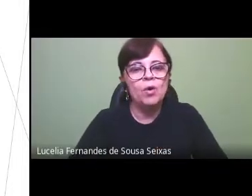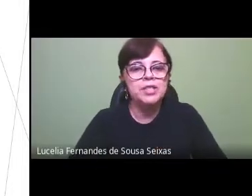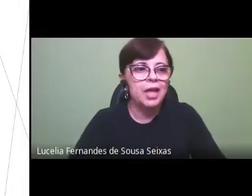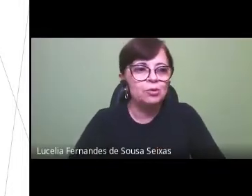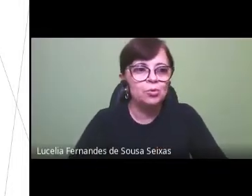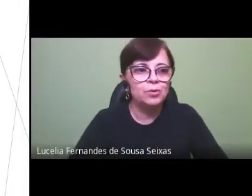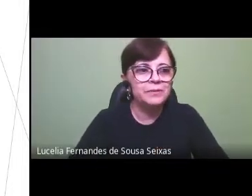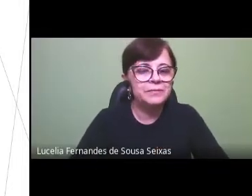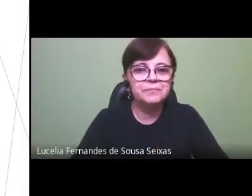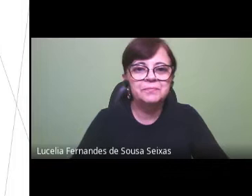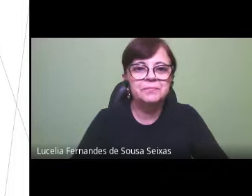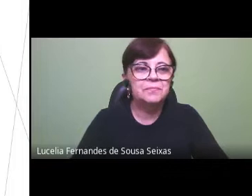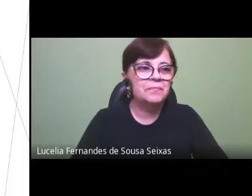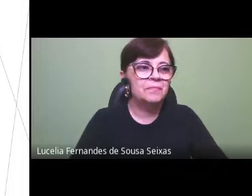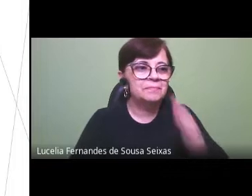é o indicador.